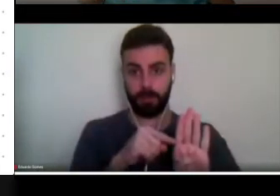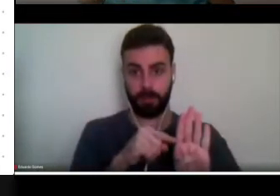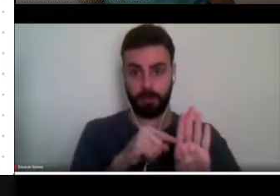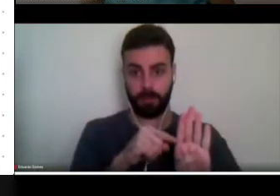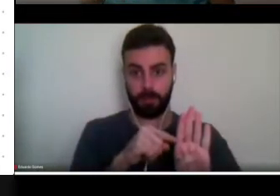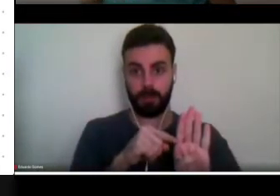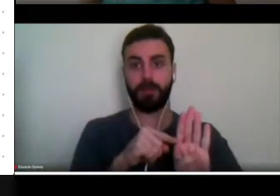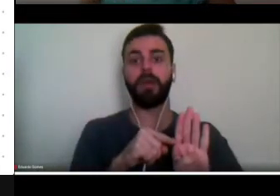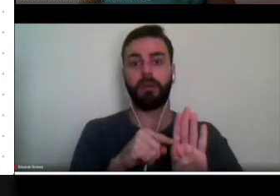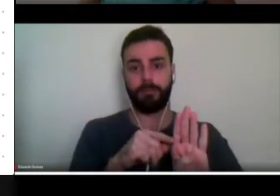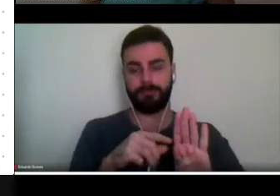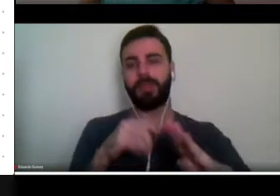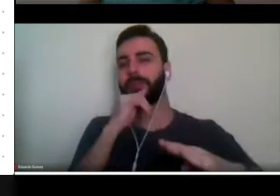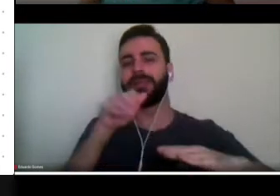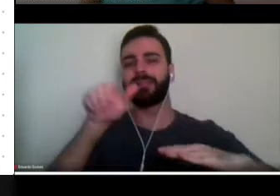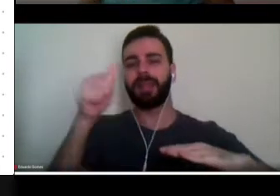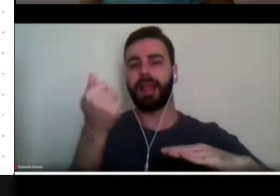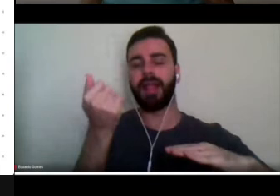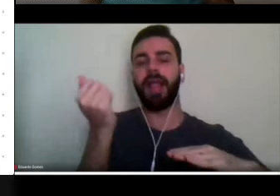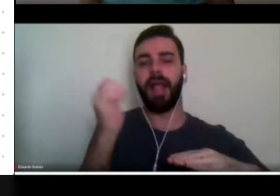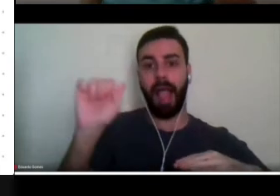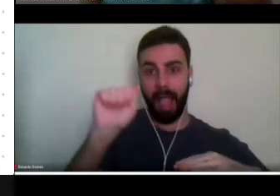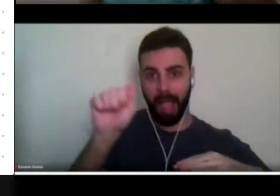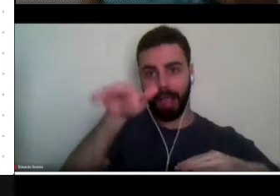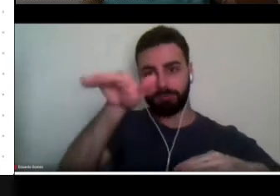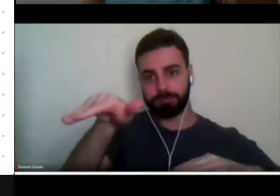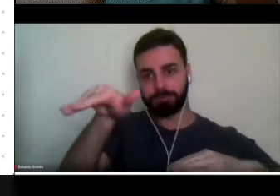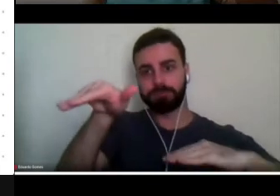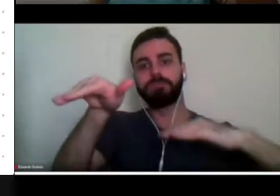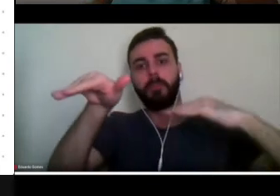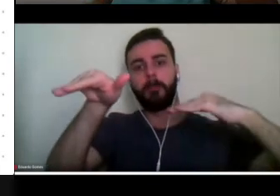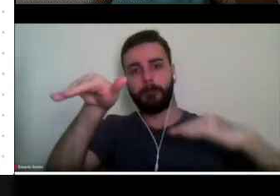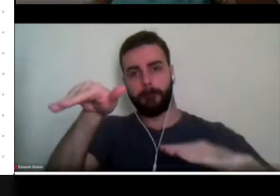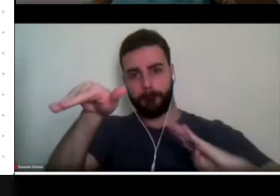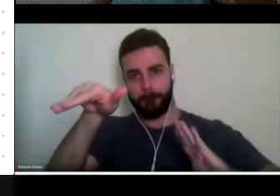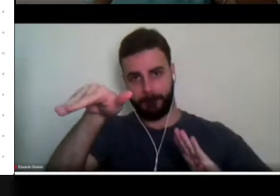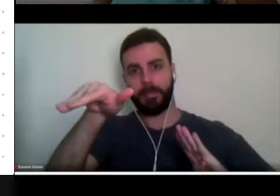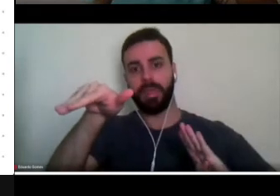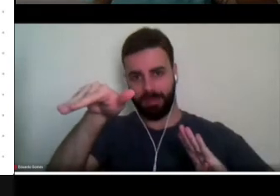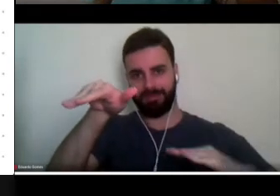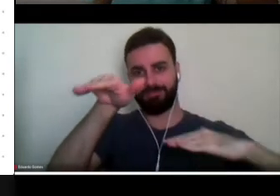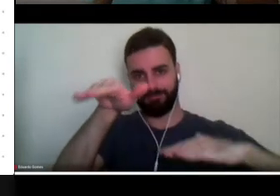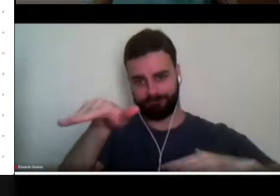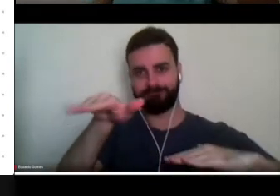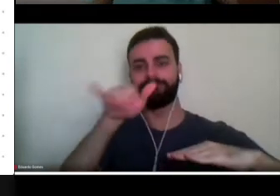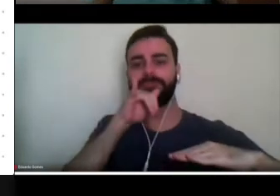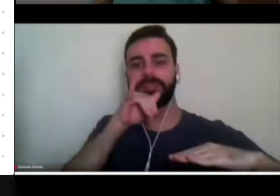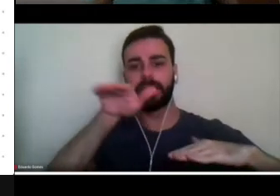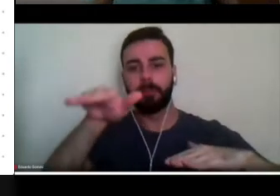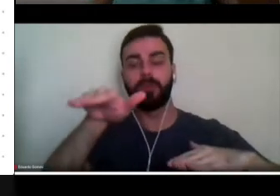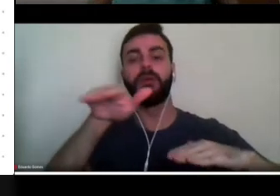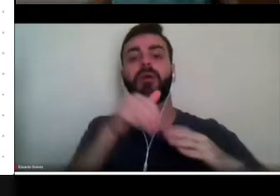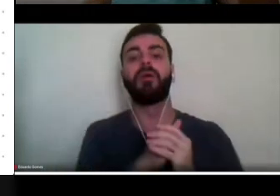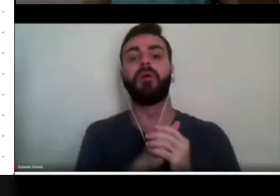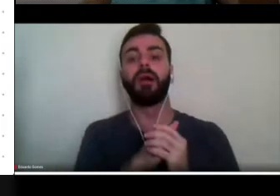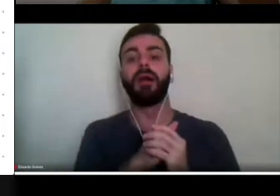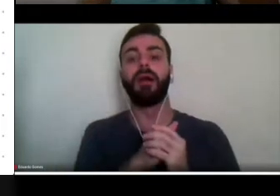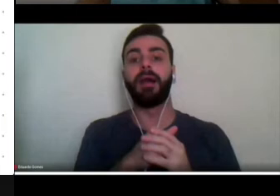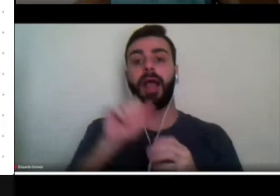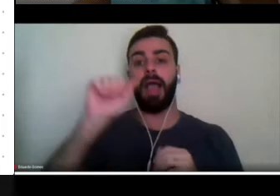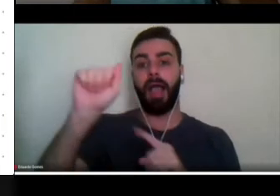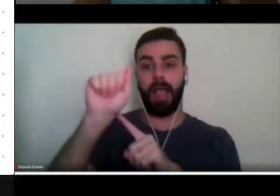B. Então, o carro A, ele estava na frente e B estava aqui. Só que A começou a andar devagar e B com